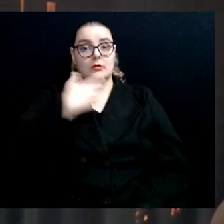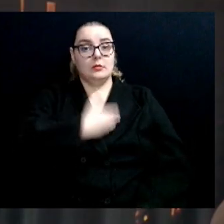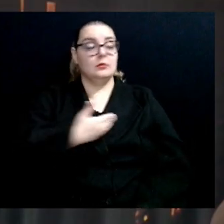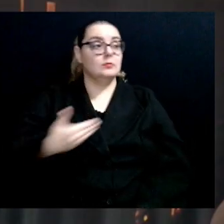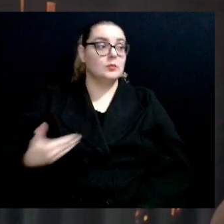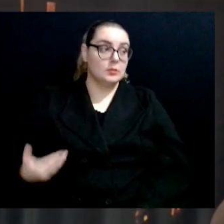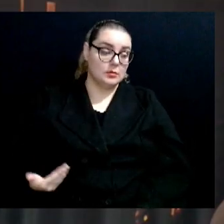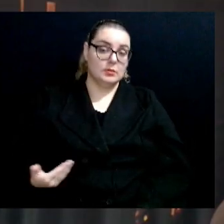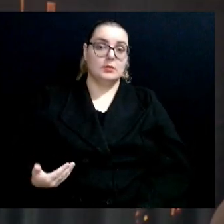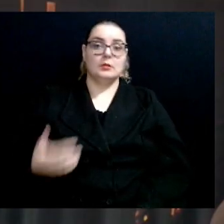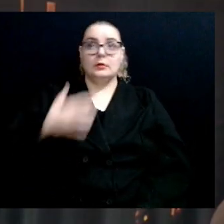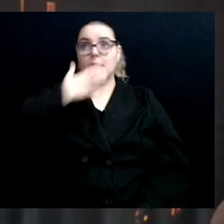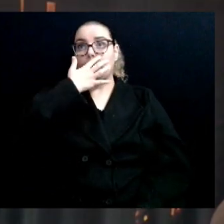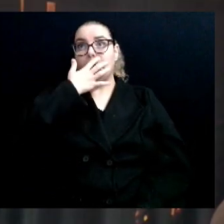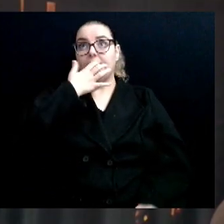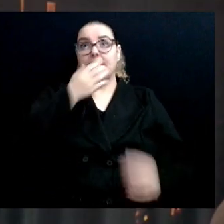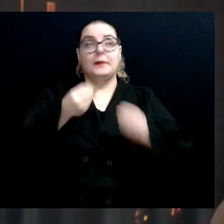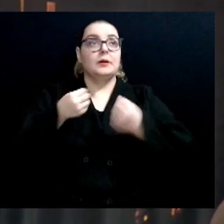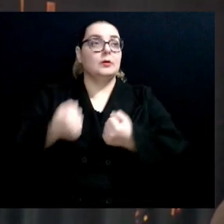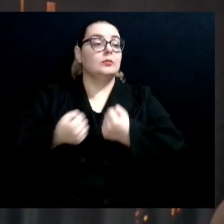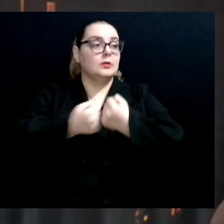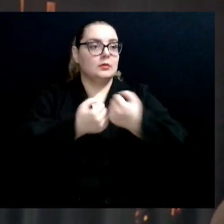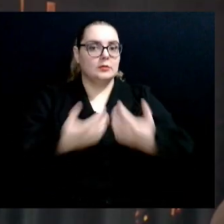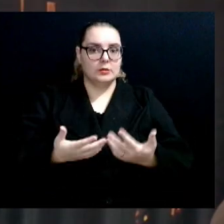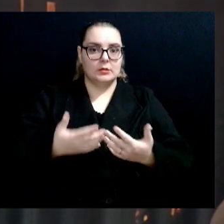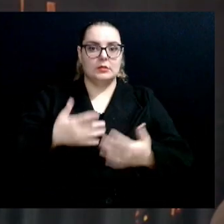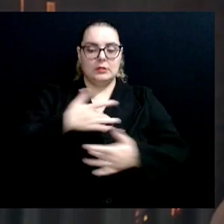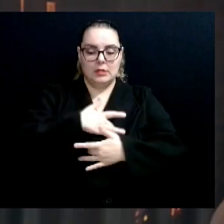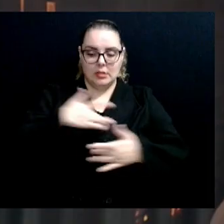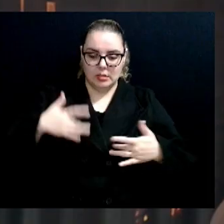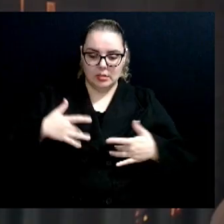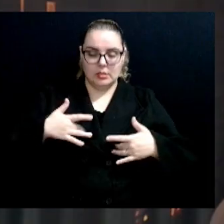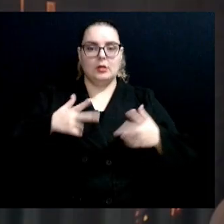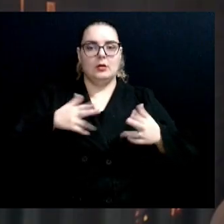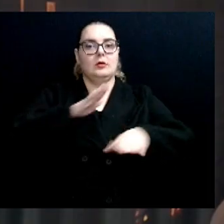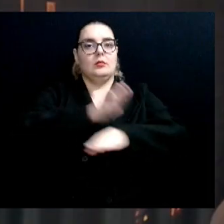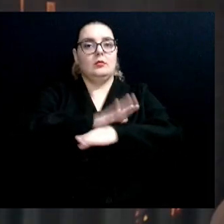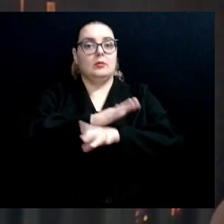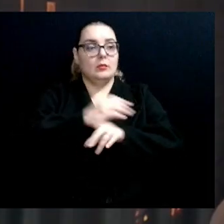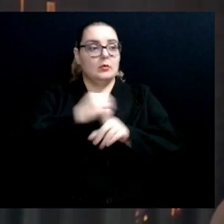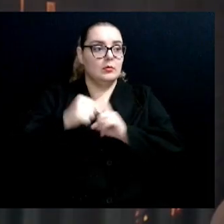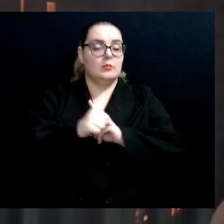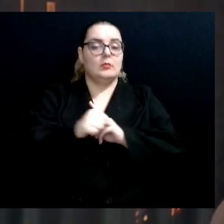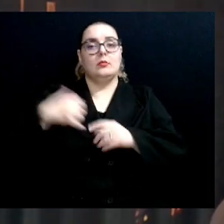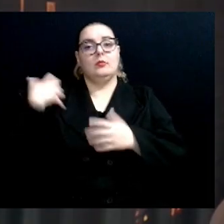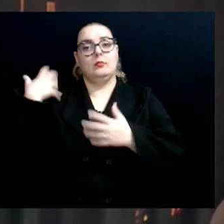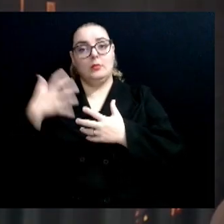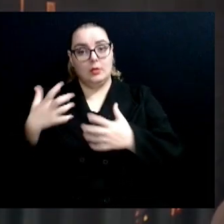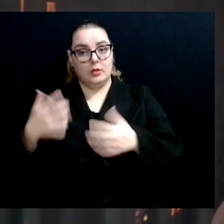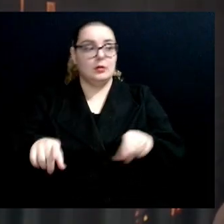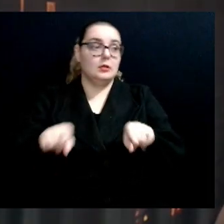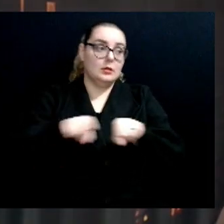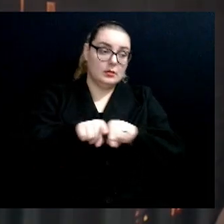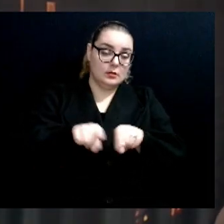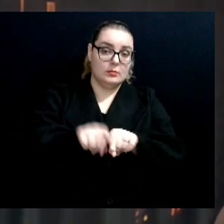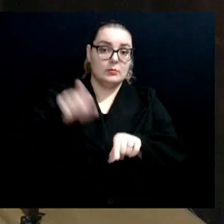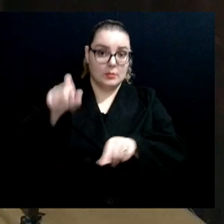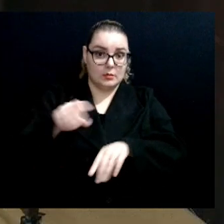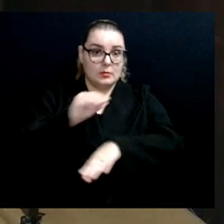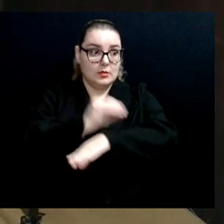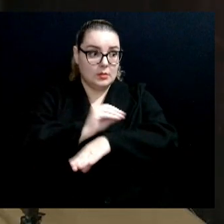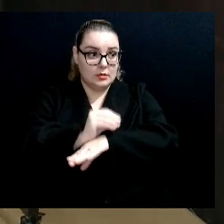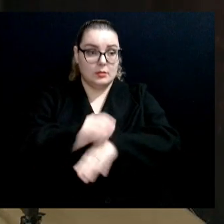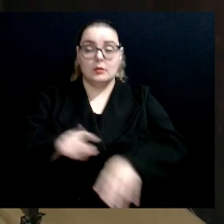dar esse suporte, tanto na saúde como na assistência social para o idoso e para o cuidador também. Muito importante